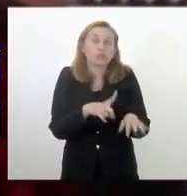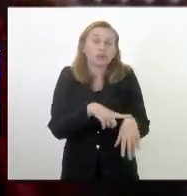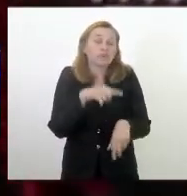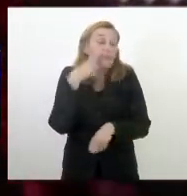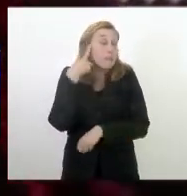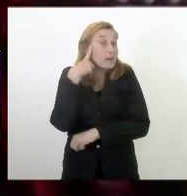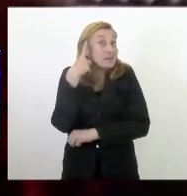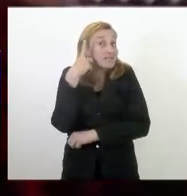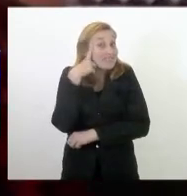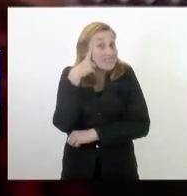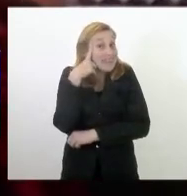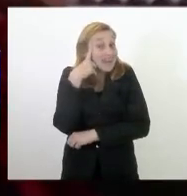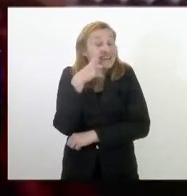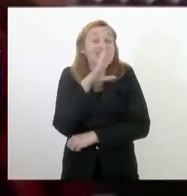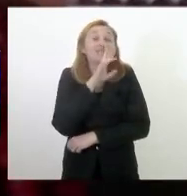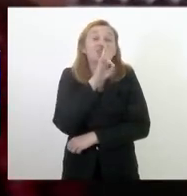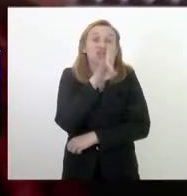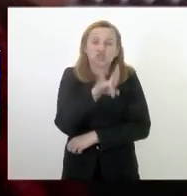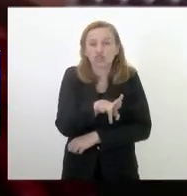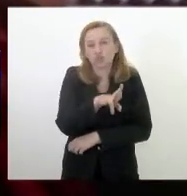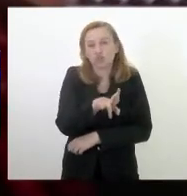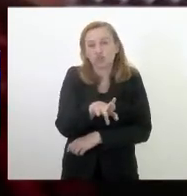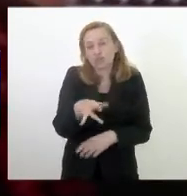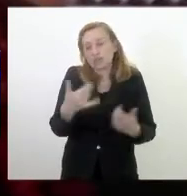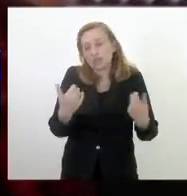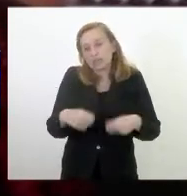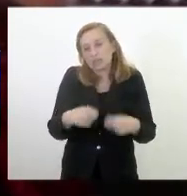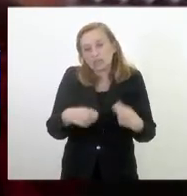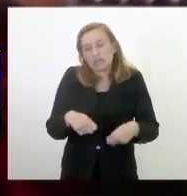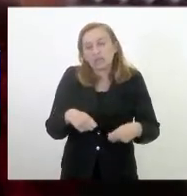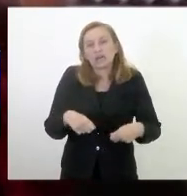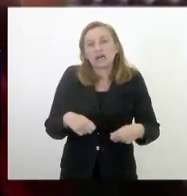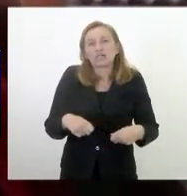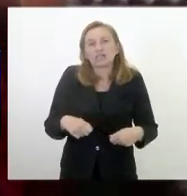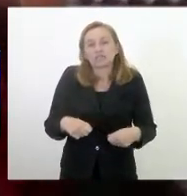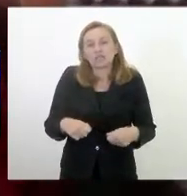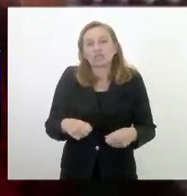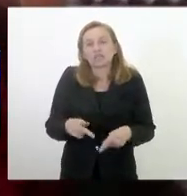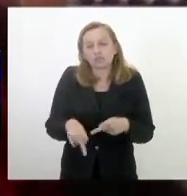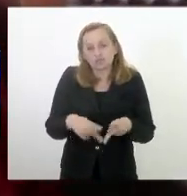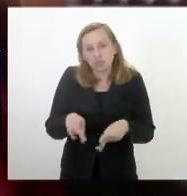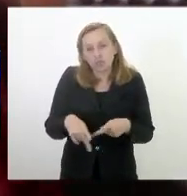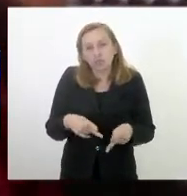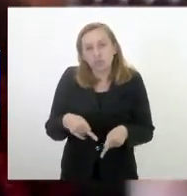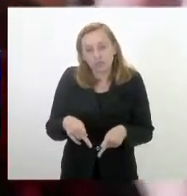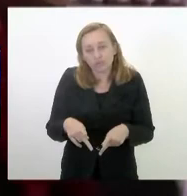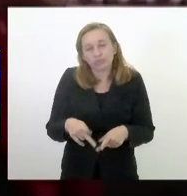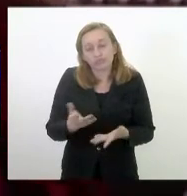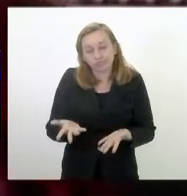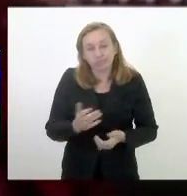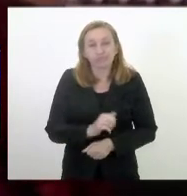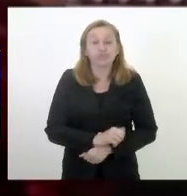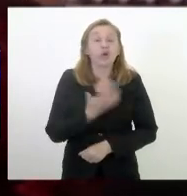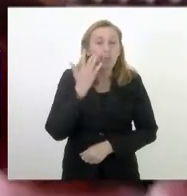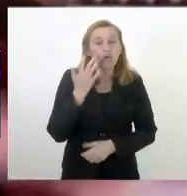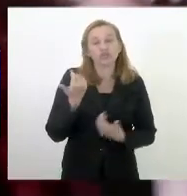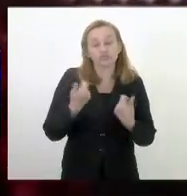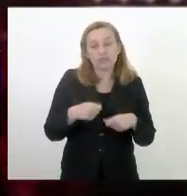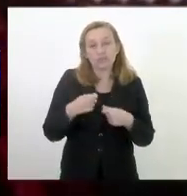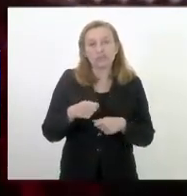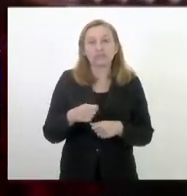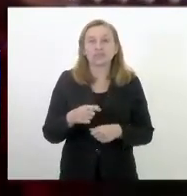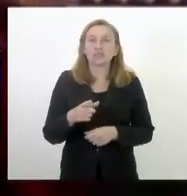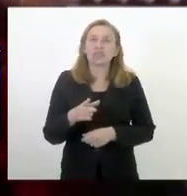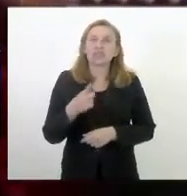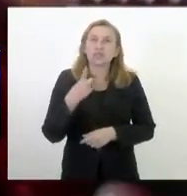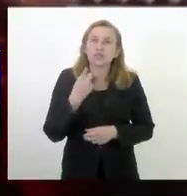em responder às necessidades extremas da maioria social desse país. Eu acho que a gente precisa ter muito no